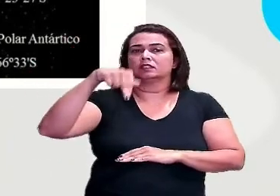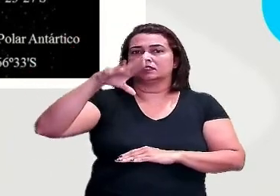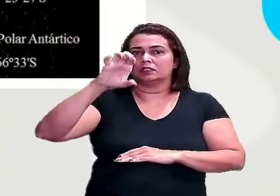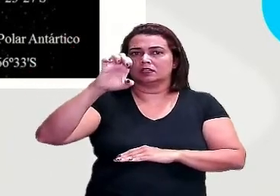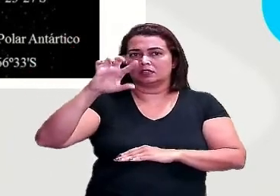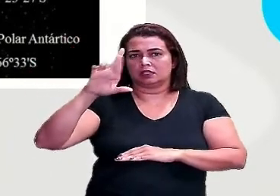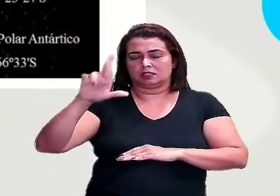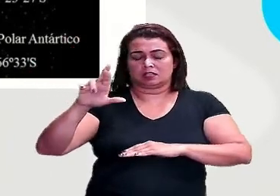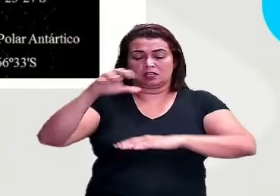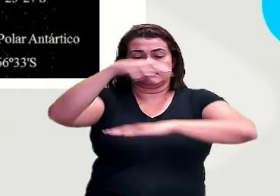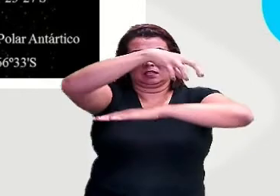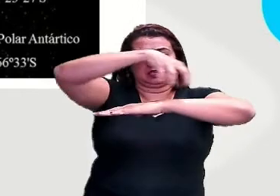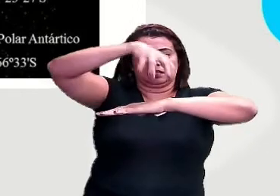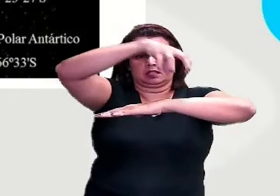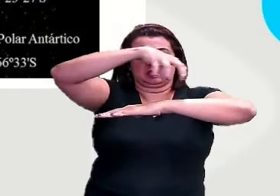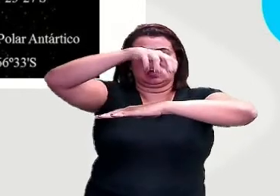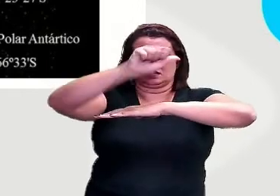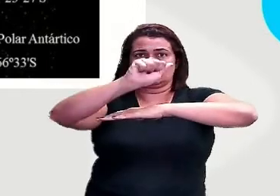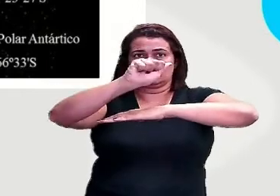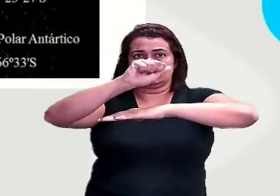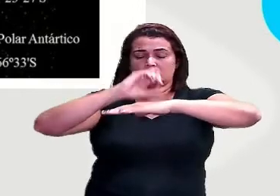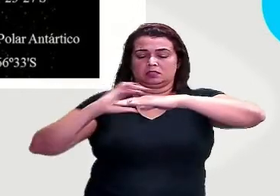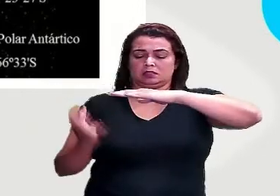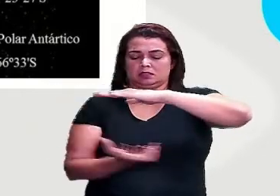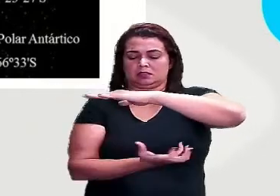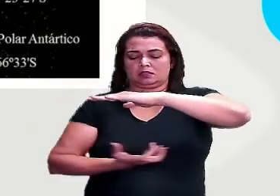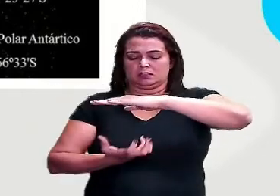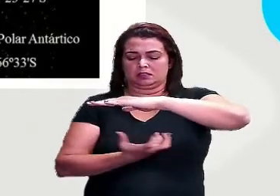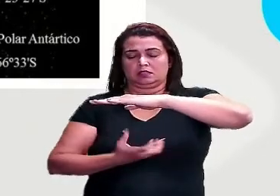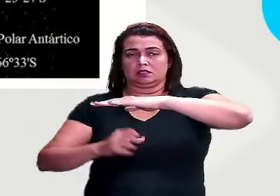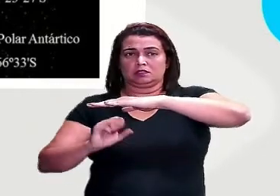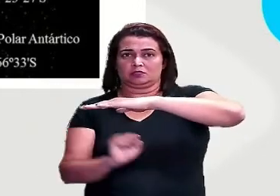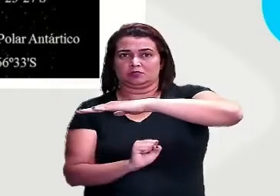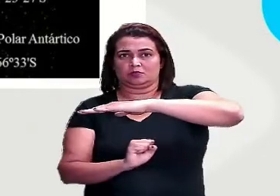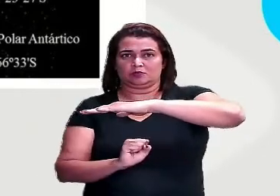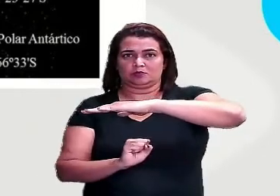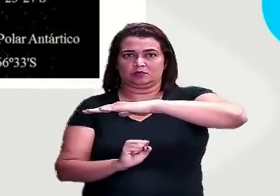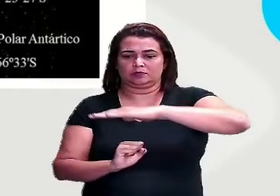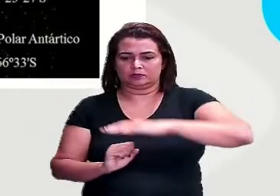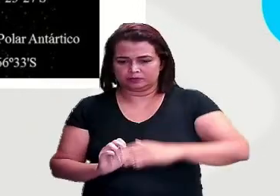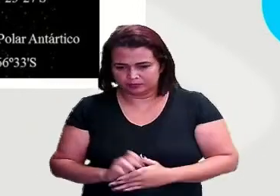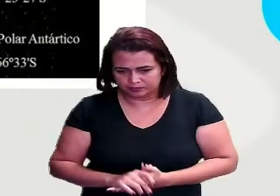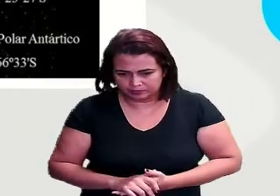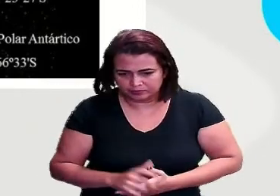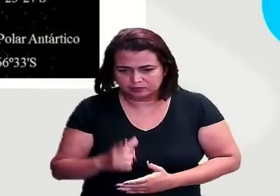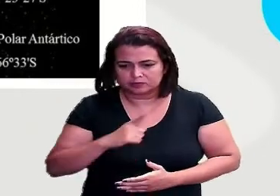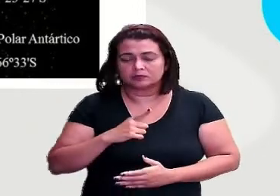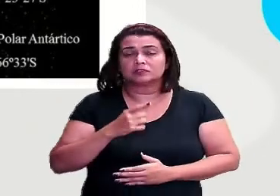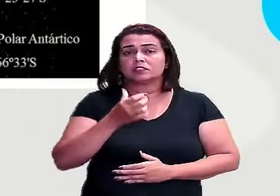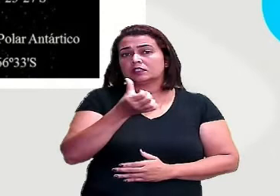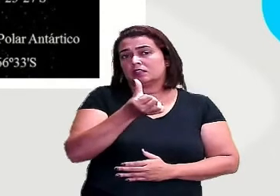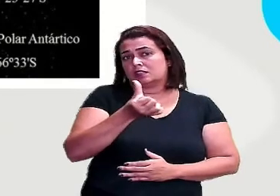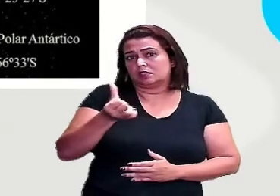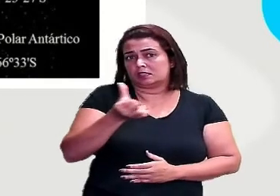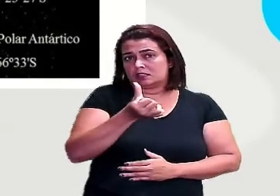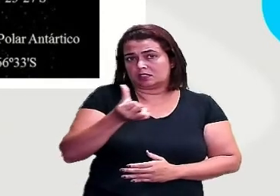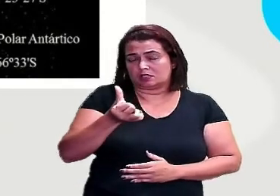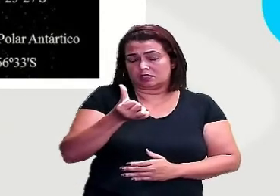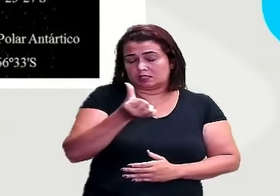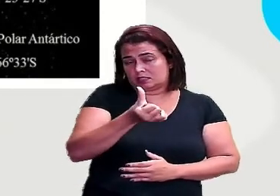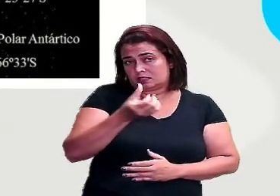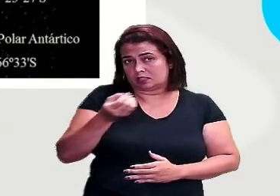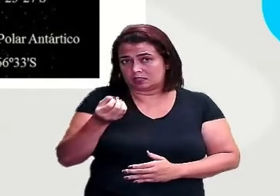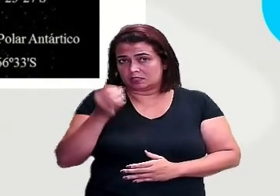ártico no norte e o antártico no sul, a 60 graus, né, e 33 minutos. Então são